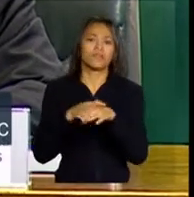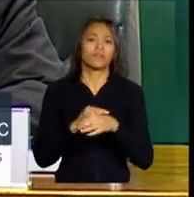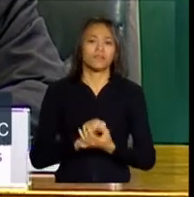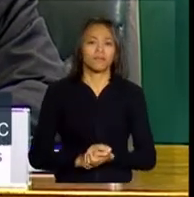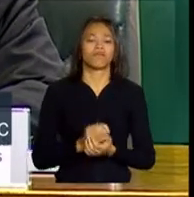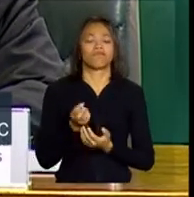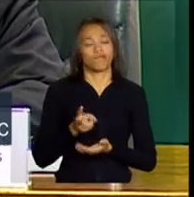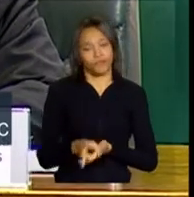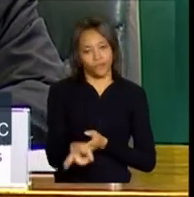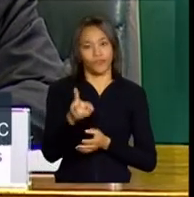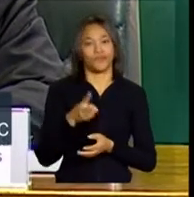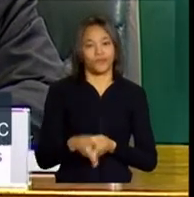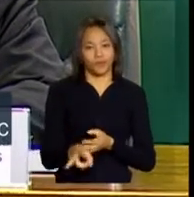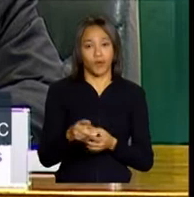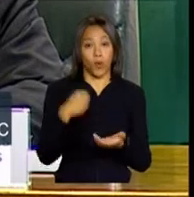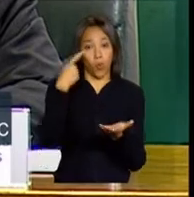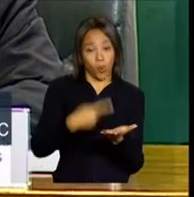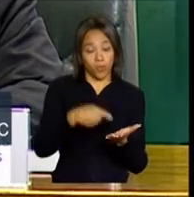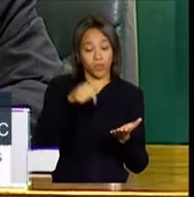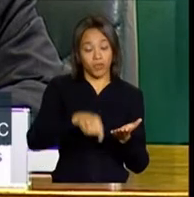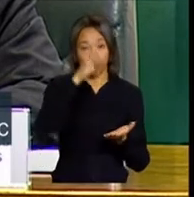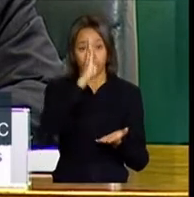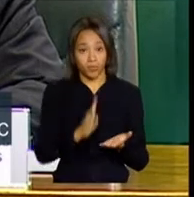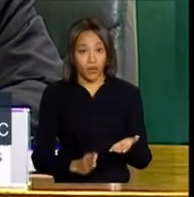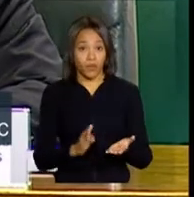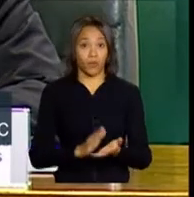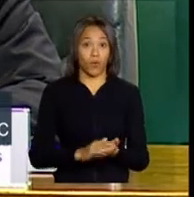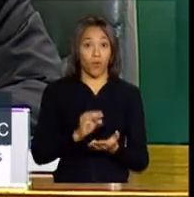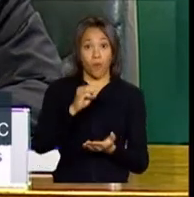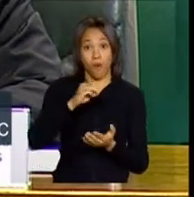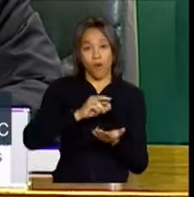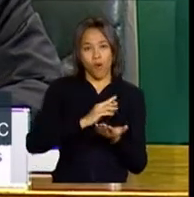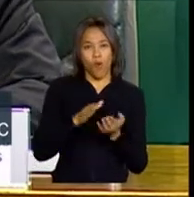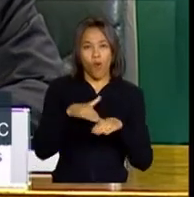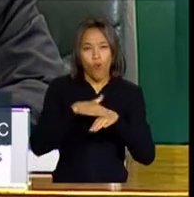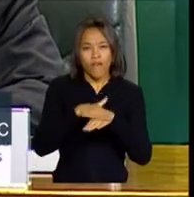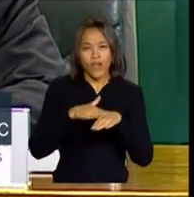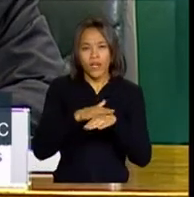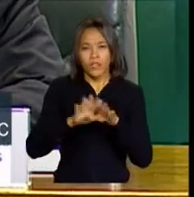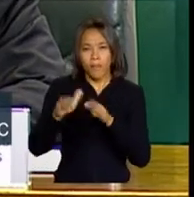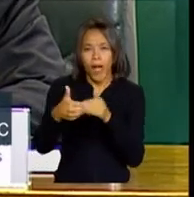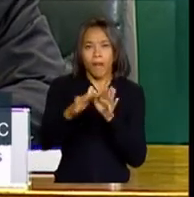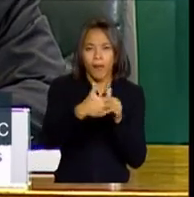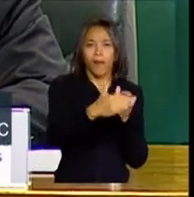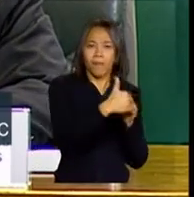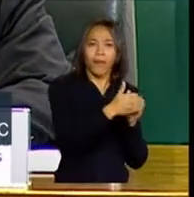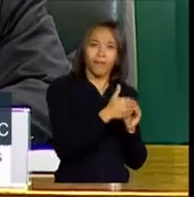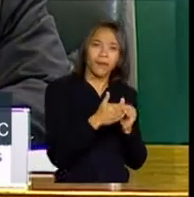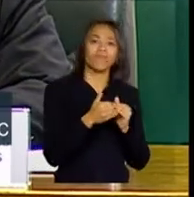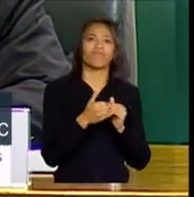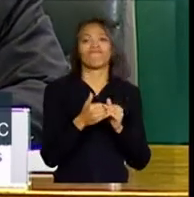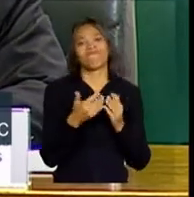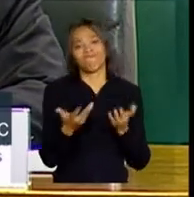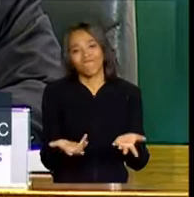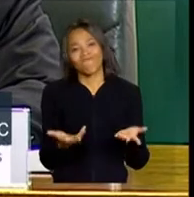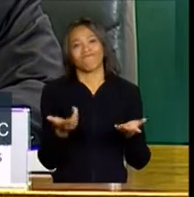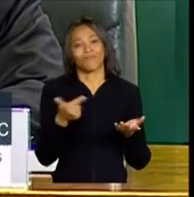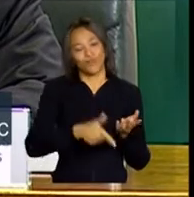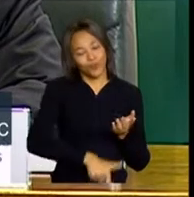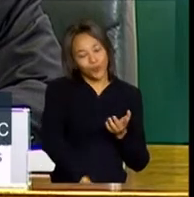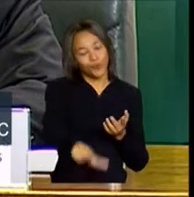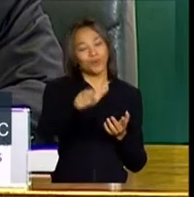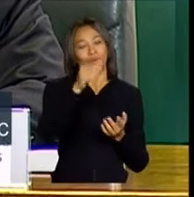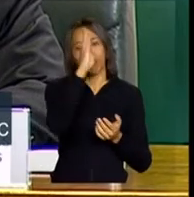e assim permanece compromisso brasileiro com multilateralismo no entanto permanece inequívoco e o Brasil